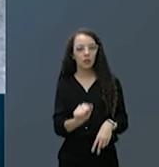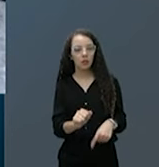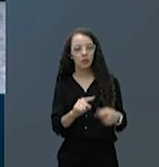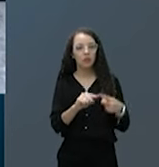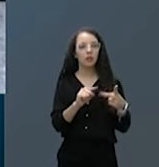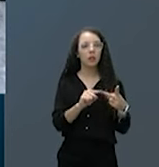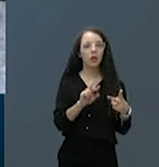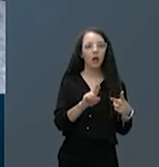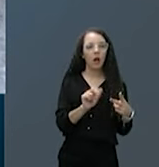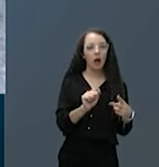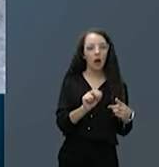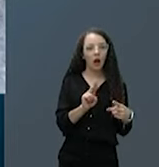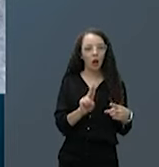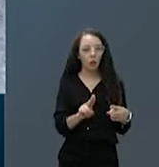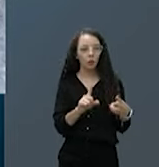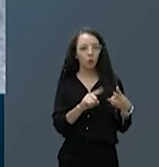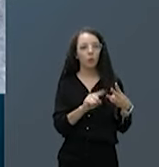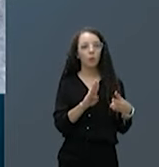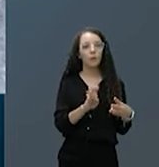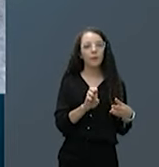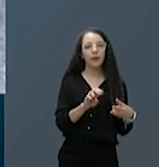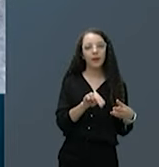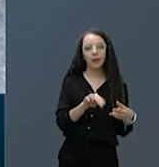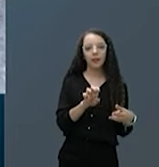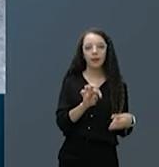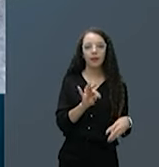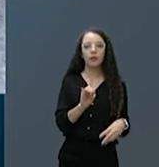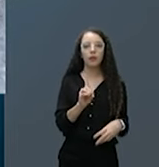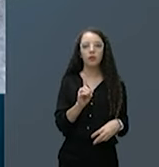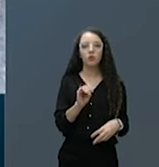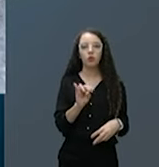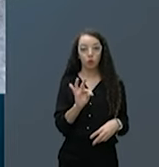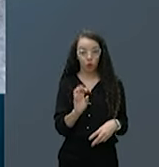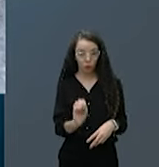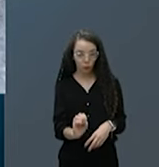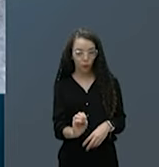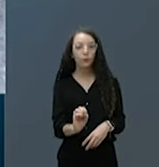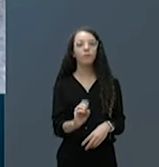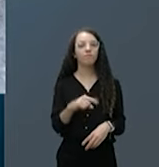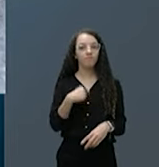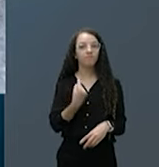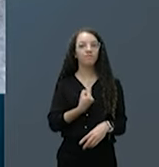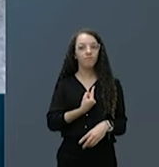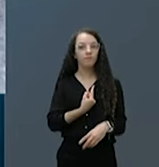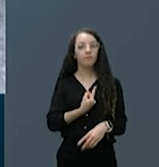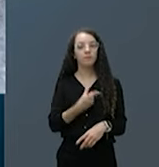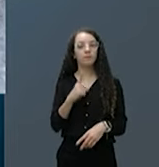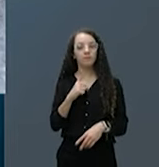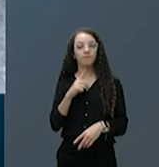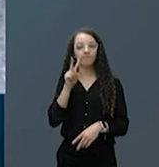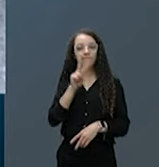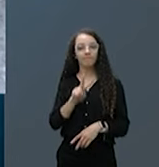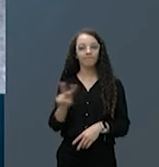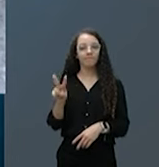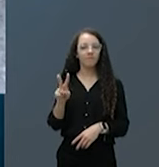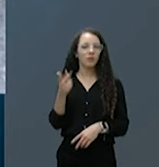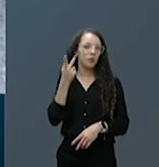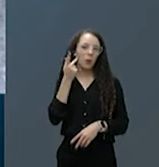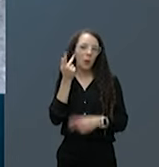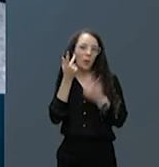Nós temos enfrentado com muita frequência esse tipo de